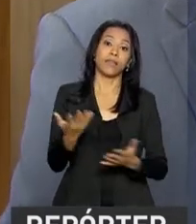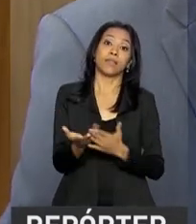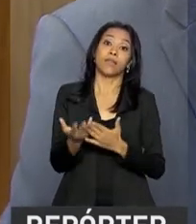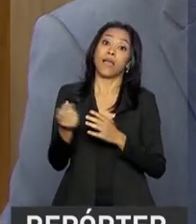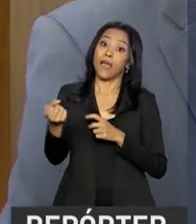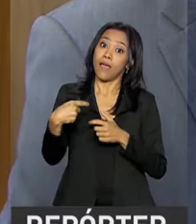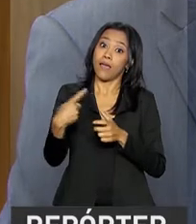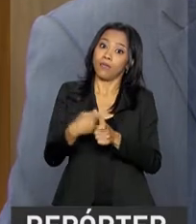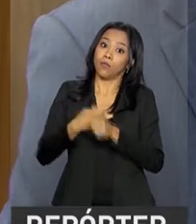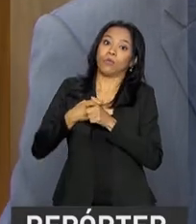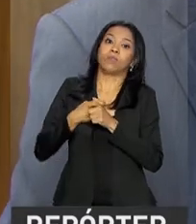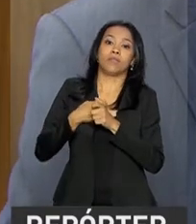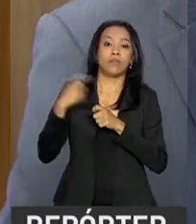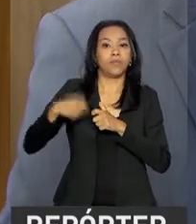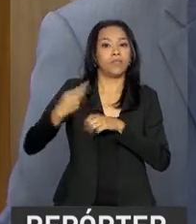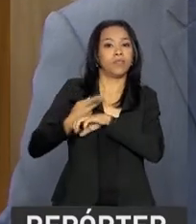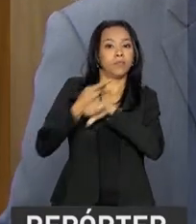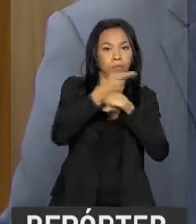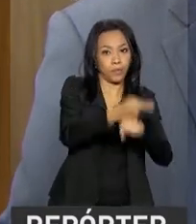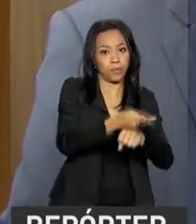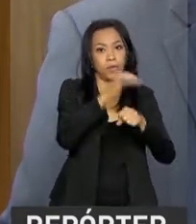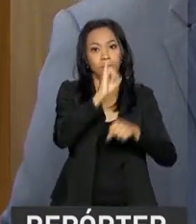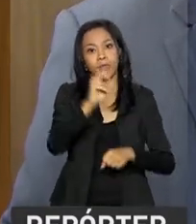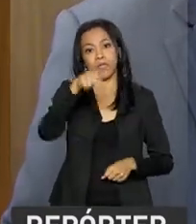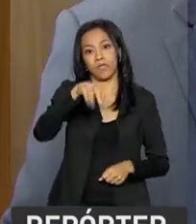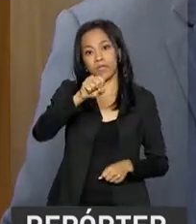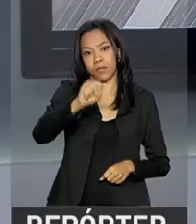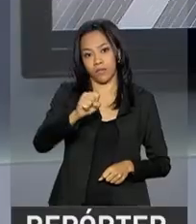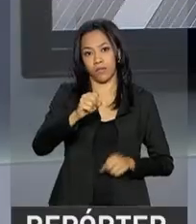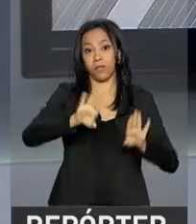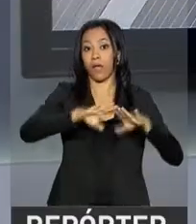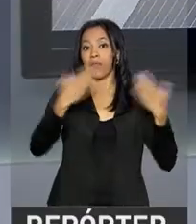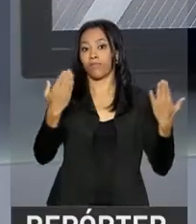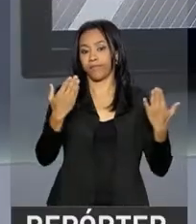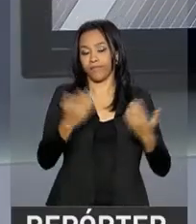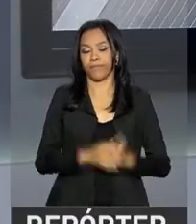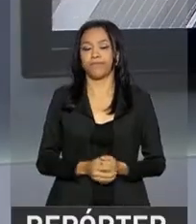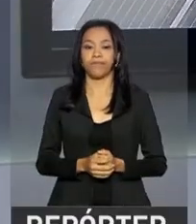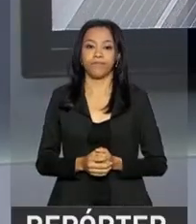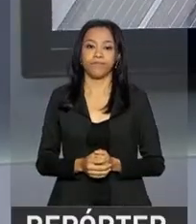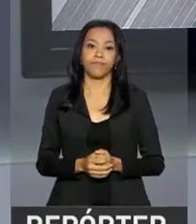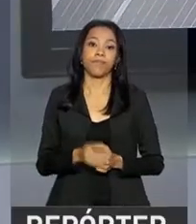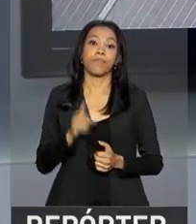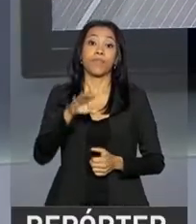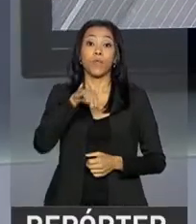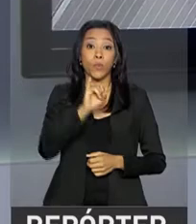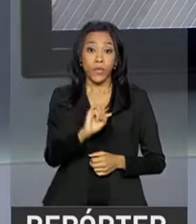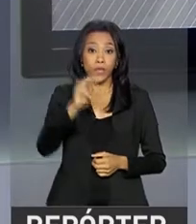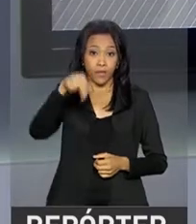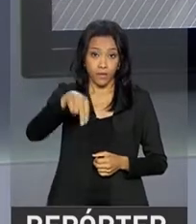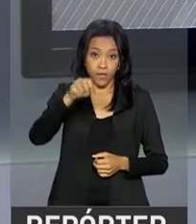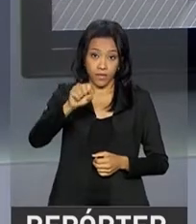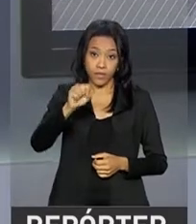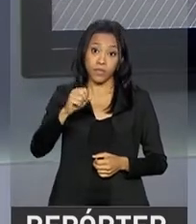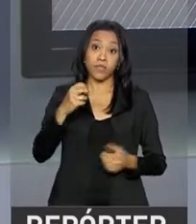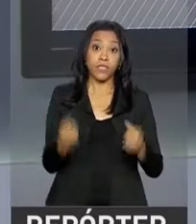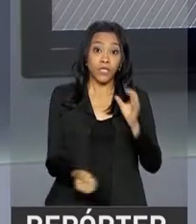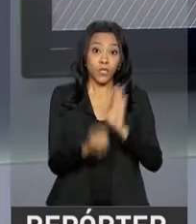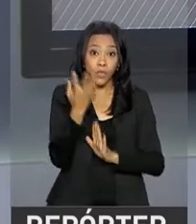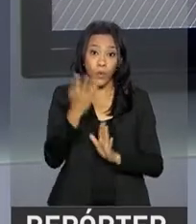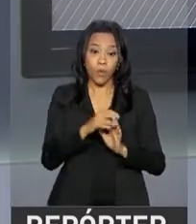e ela teria que ir a uma agência do inss para desbloquear o benefício o inss criou uma calculadora virtual